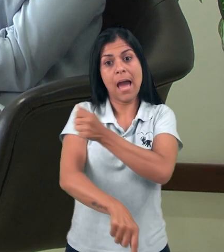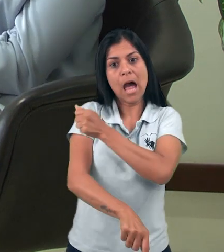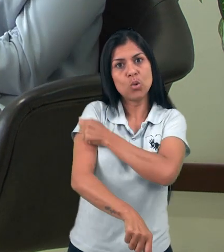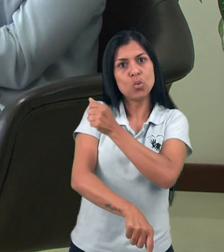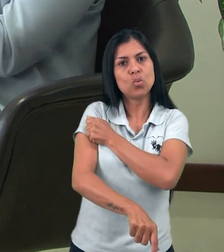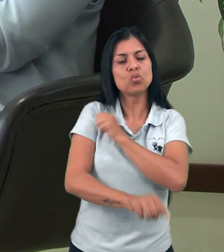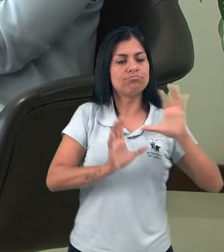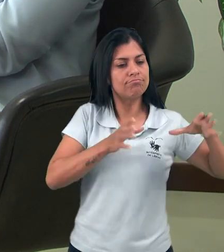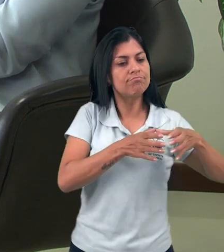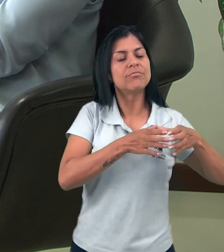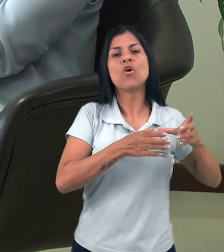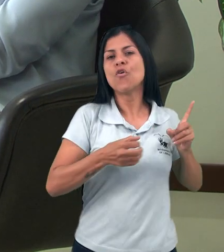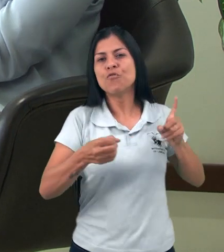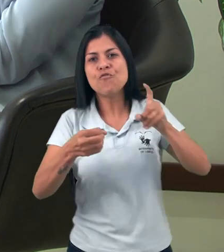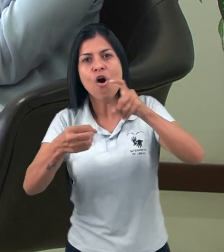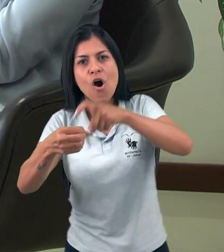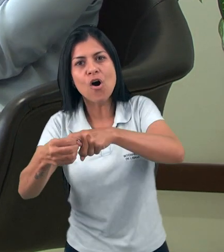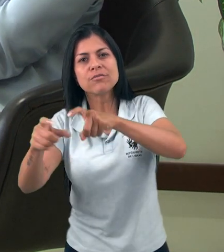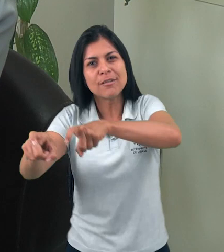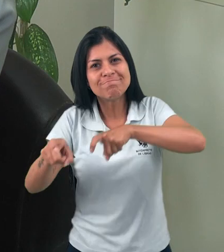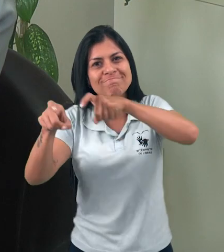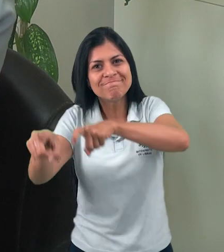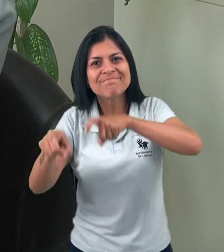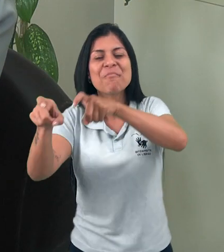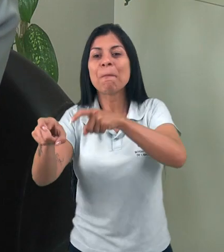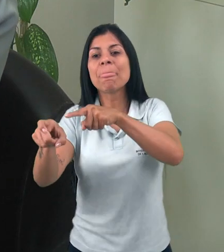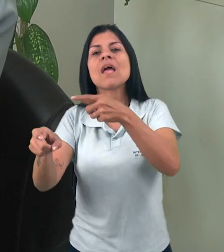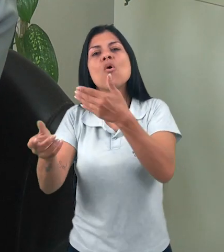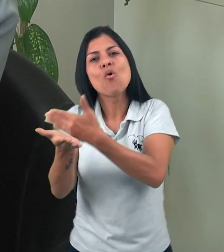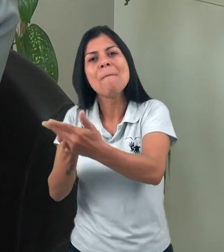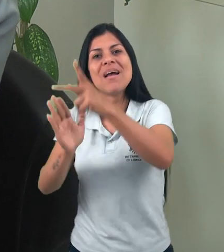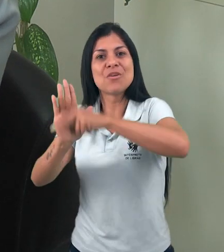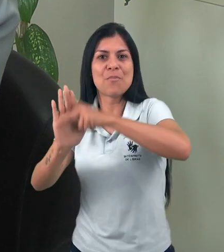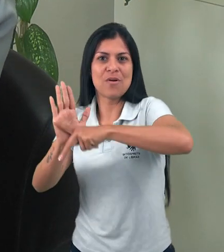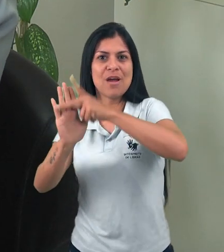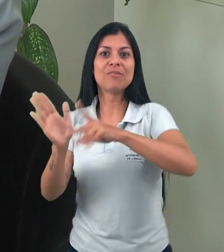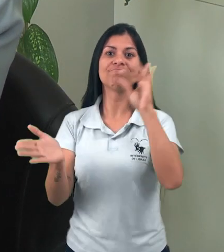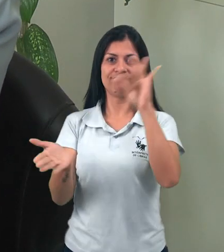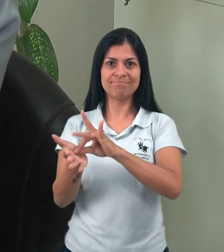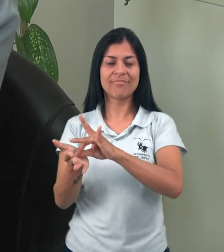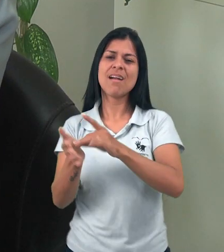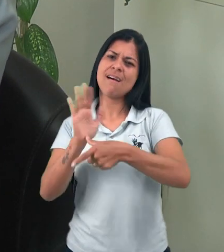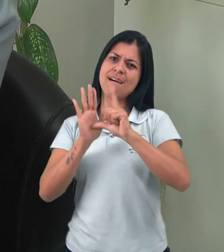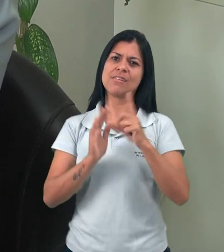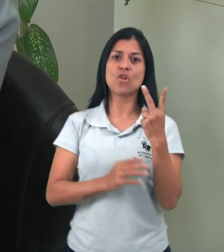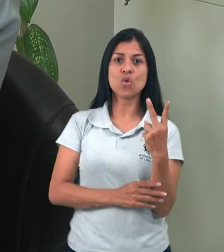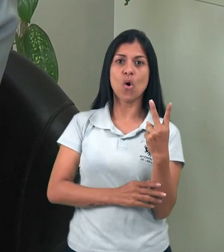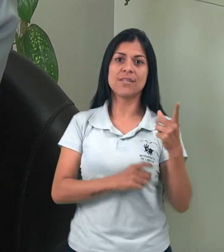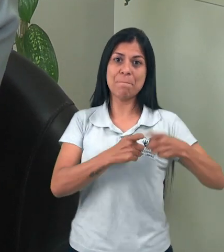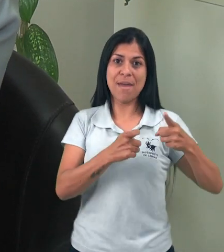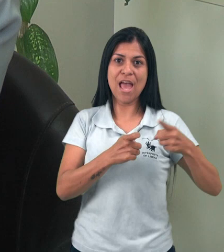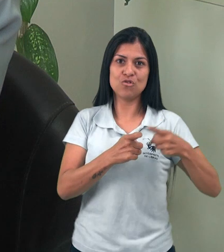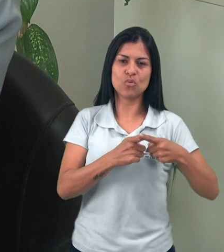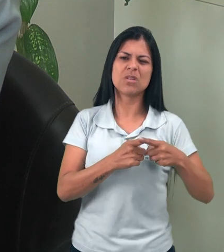alguns alunos, eles voltam ao interior e aí começa o programa. Inicialmente era ele, o Dr. Clay, o Dr.